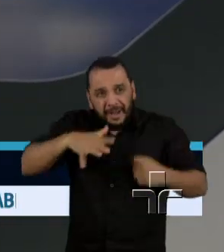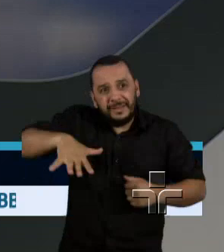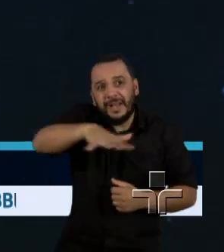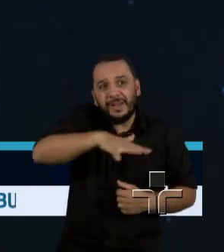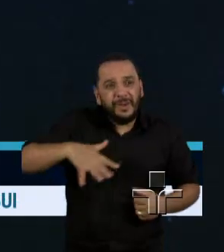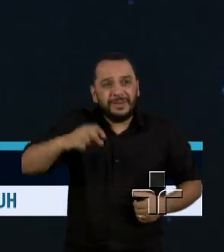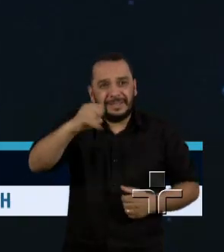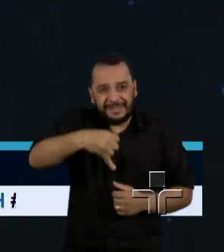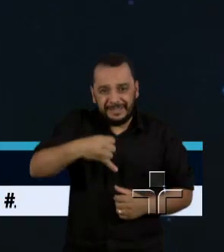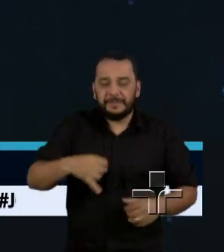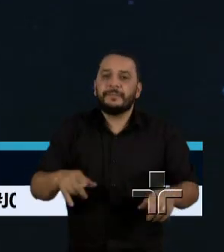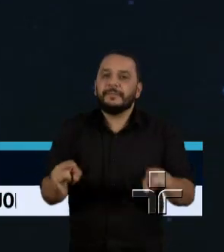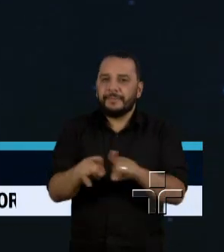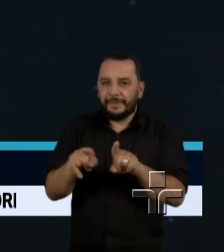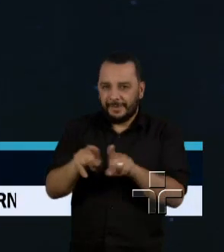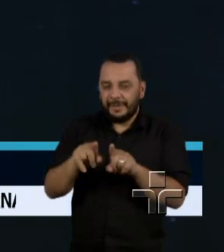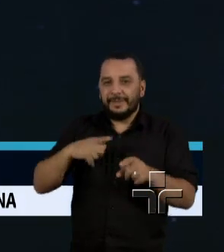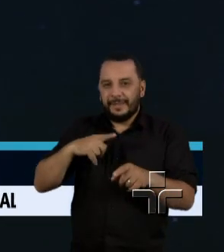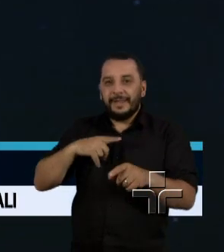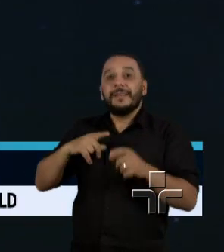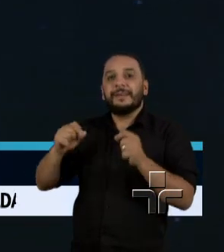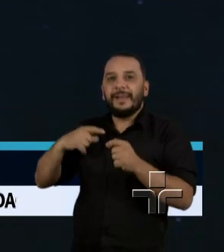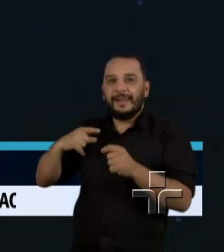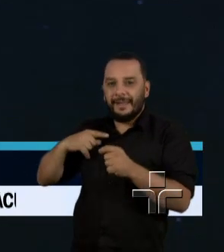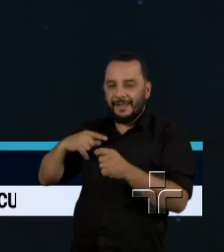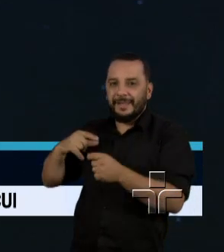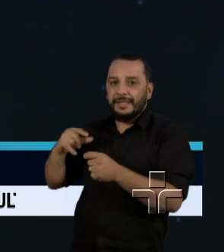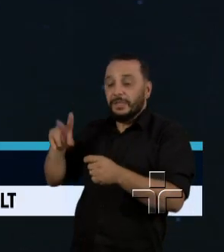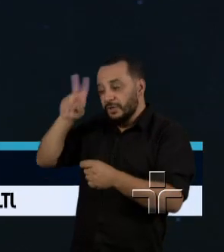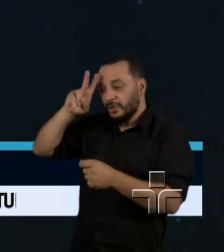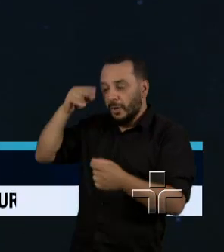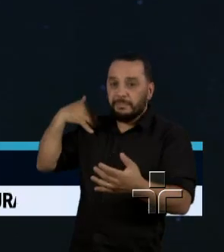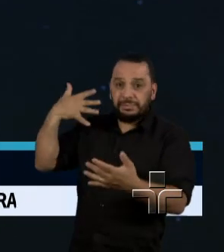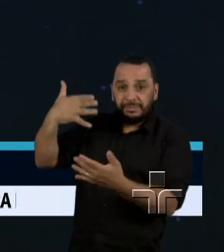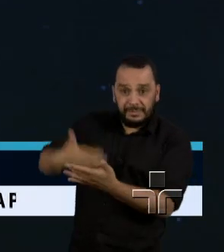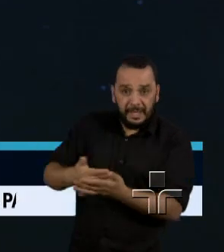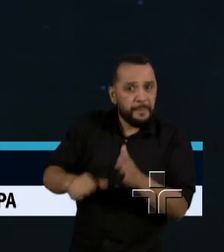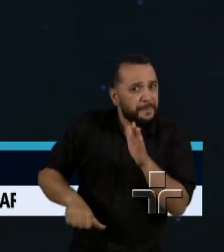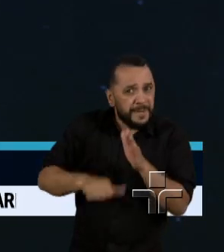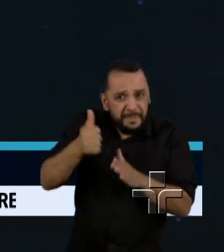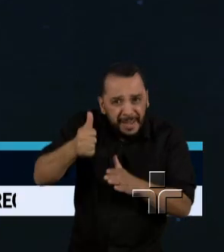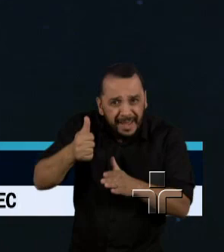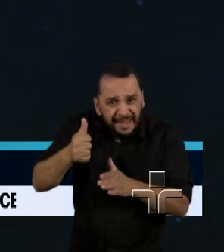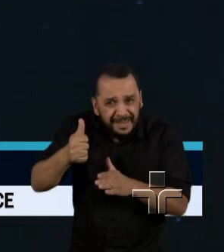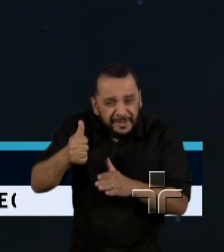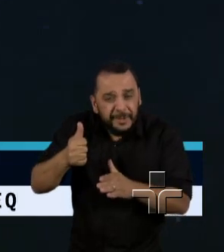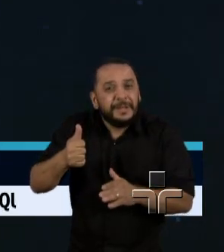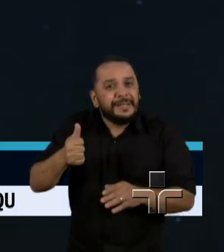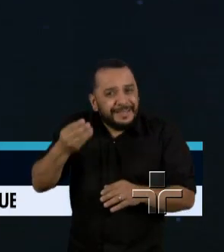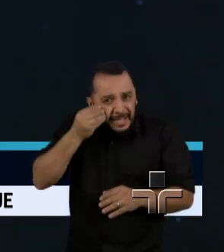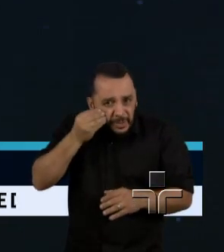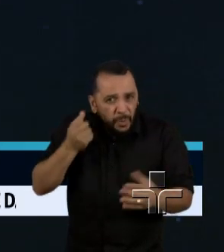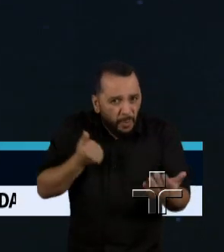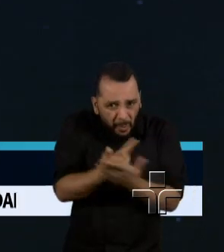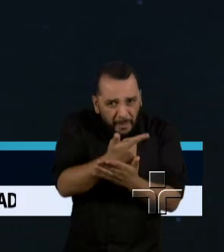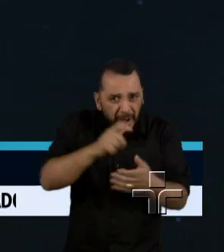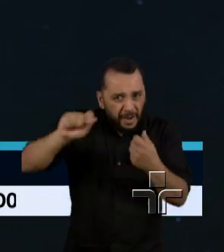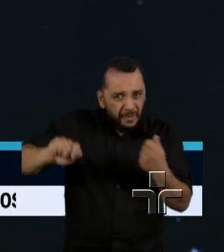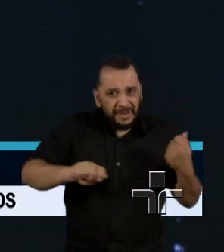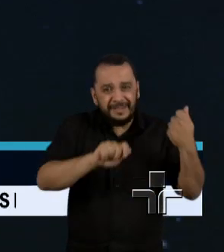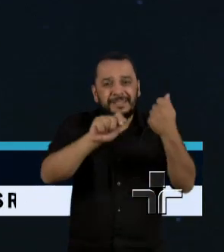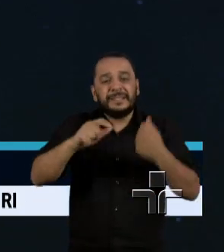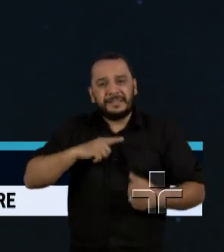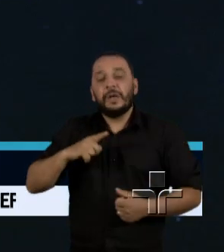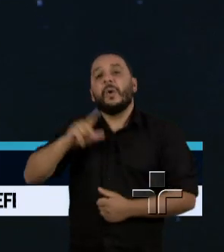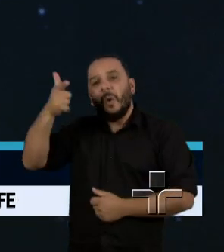acho que aqui vale uma contextualização histórica, porque parece piada, mas nem tanto. Ele não foi o primeiro presidente americano a tentar comprar a Groenlândia. O Harry